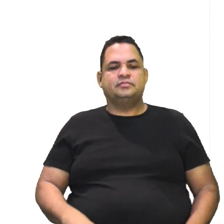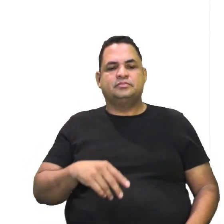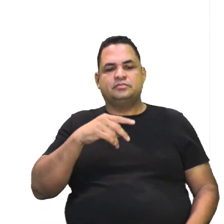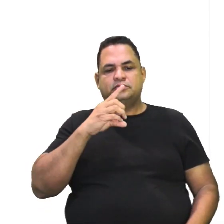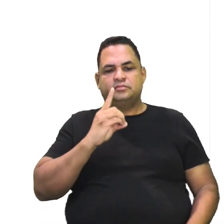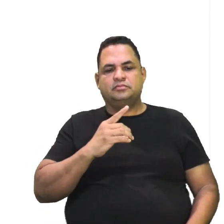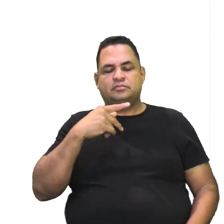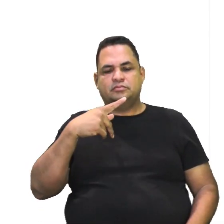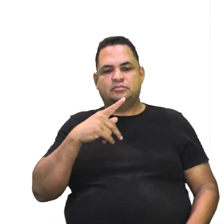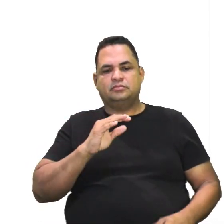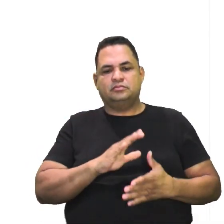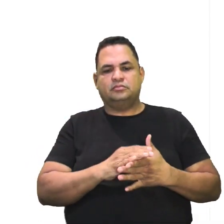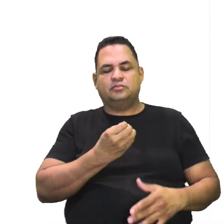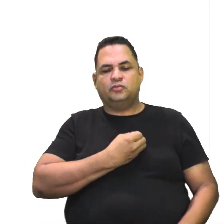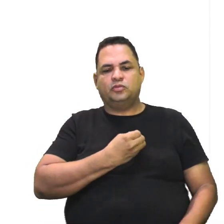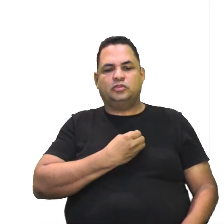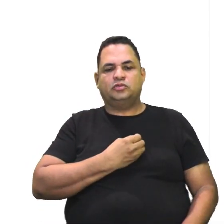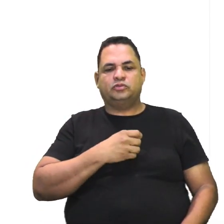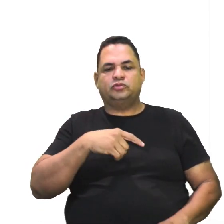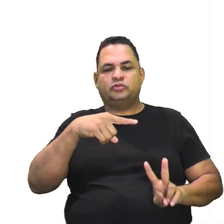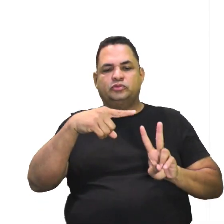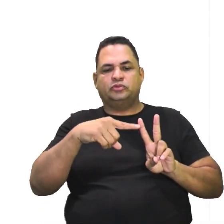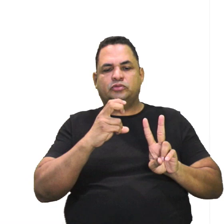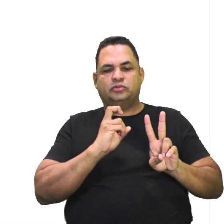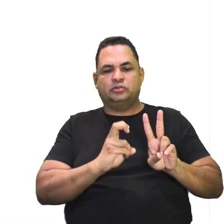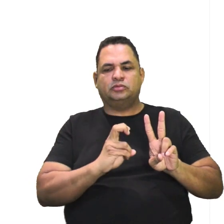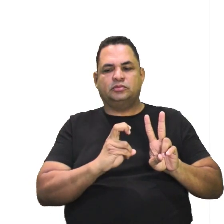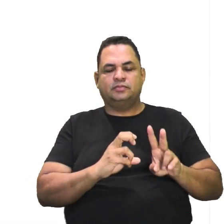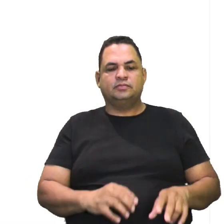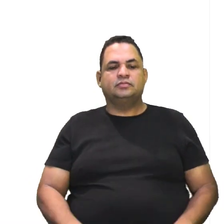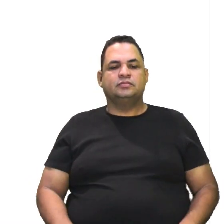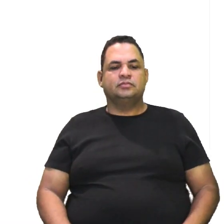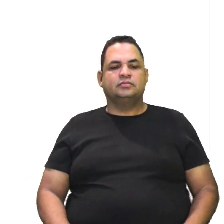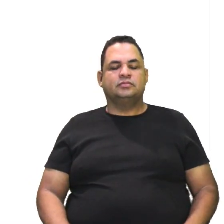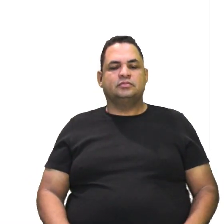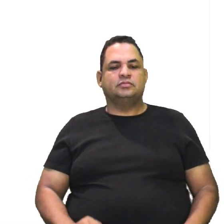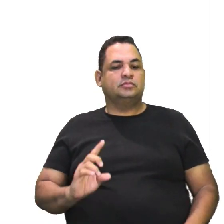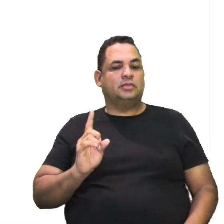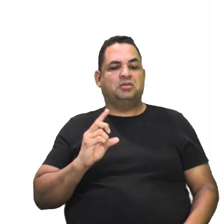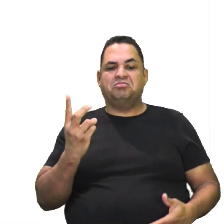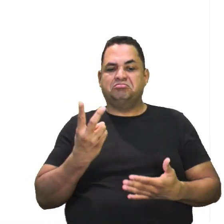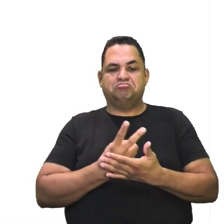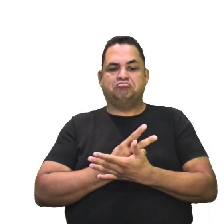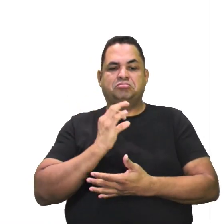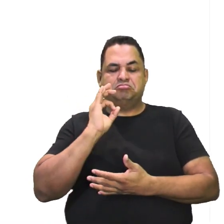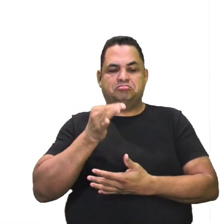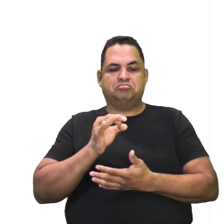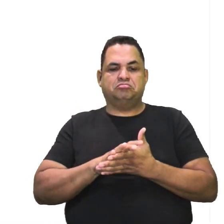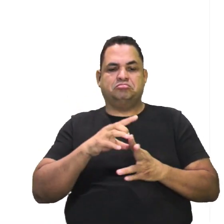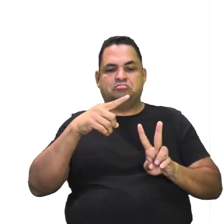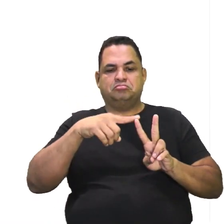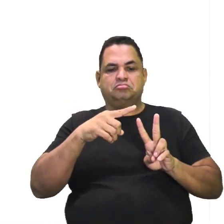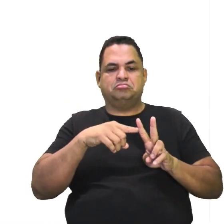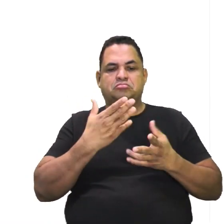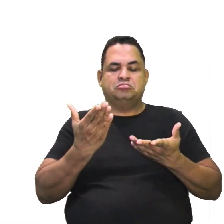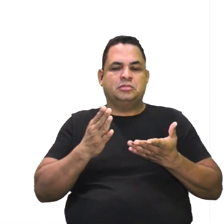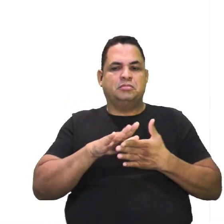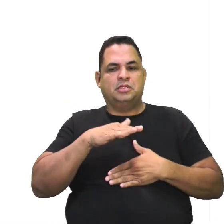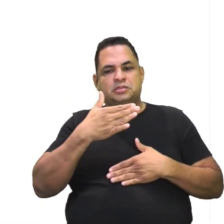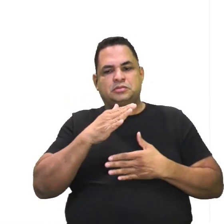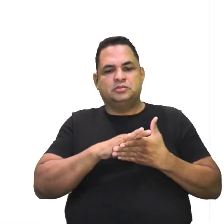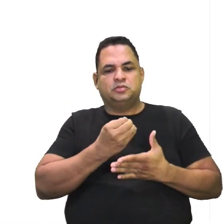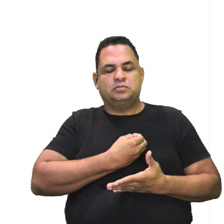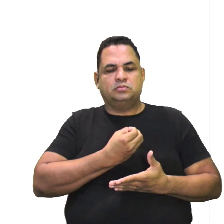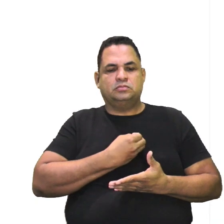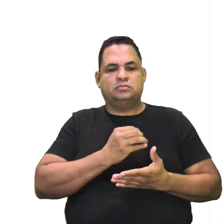é a raiz do número 5. Ah, mas é um número de raiz não exata. Tudo bem, não tem problema. A gente vai dar um valor aproximado